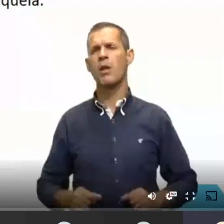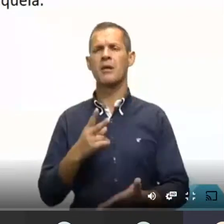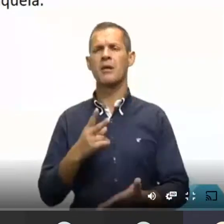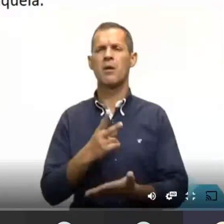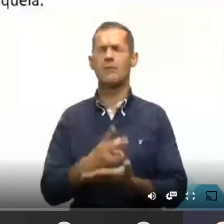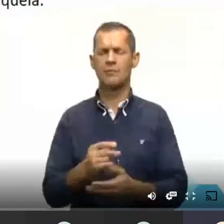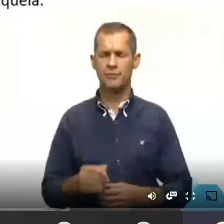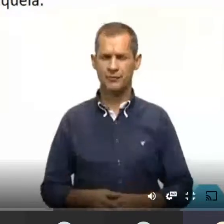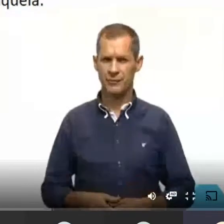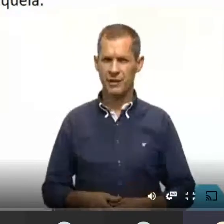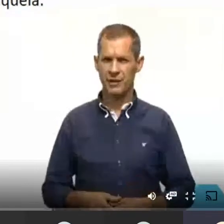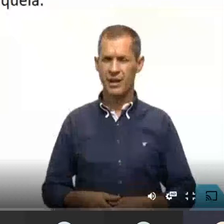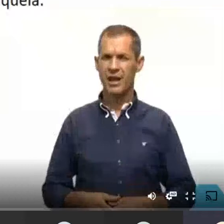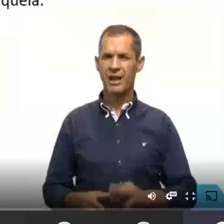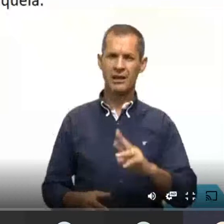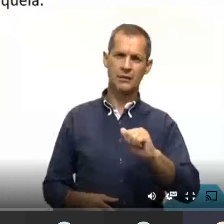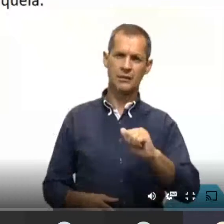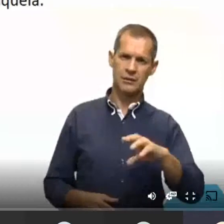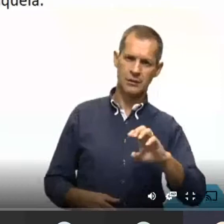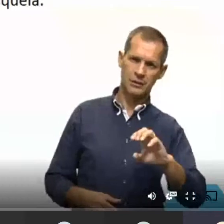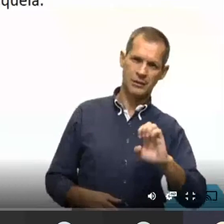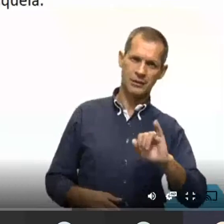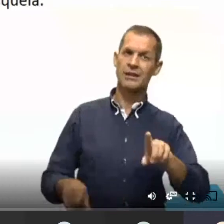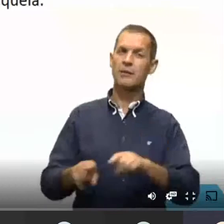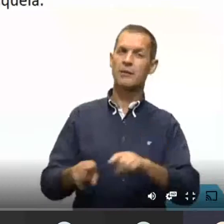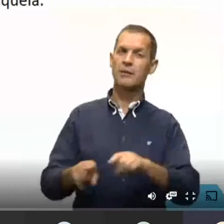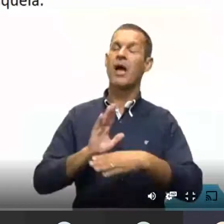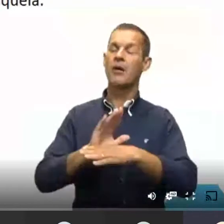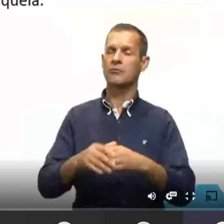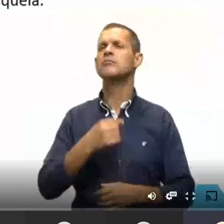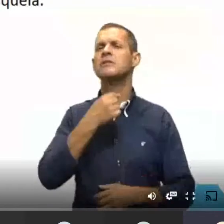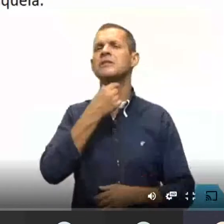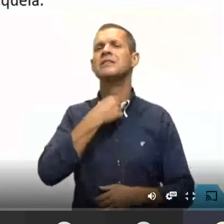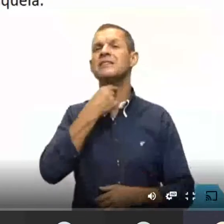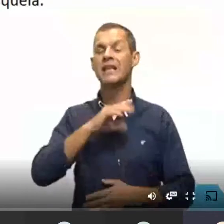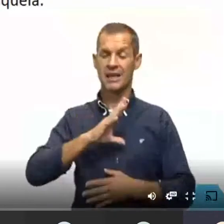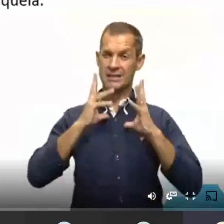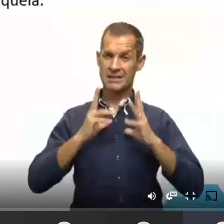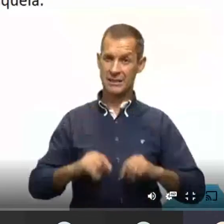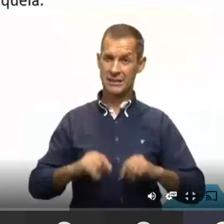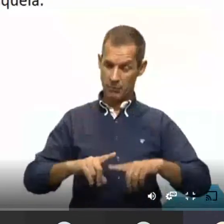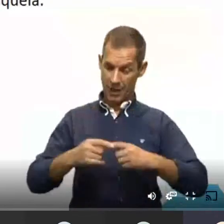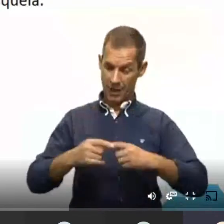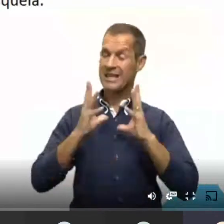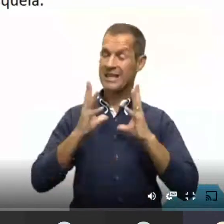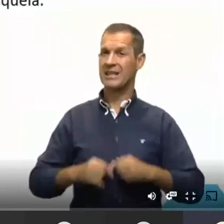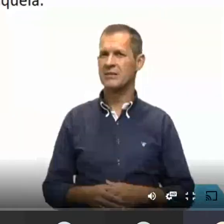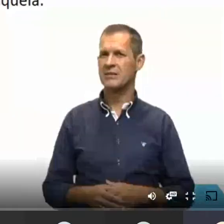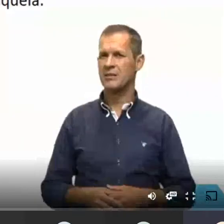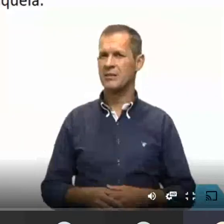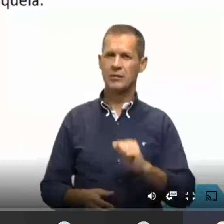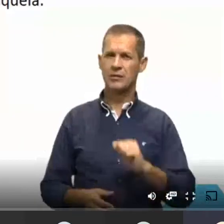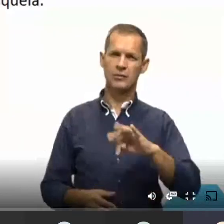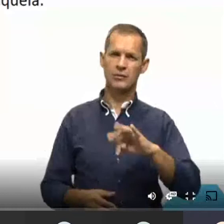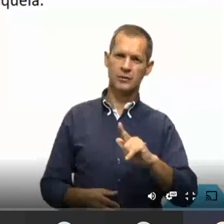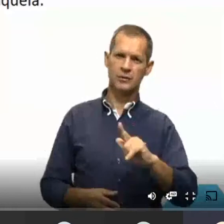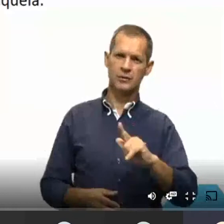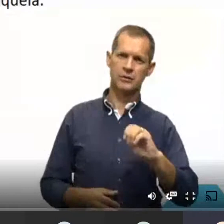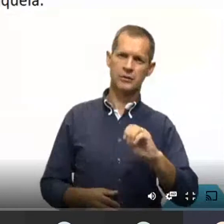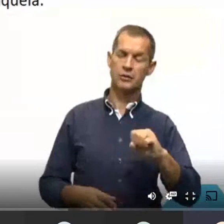limpar a traqueia. Ela serve como parte de limpeza dos antígenos,